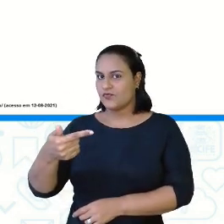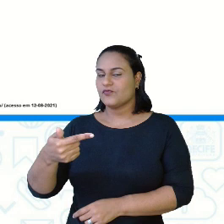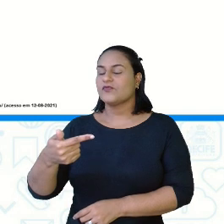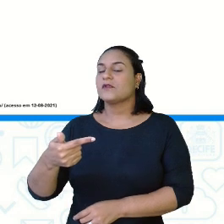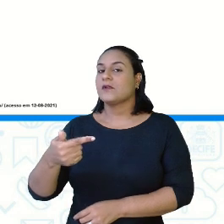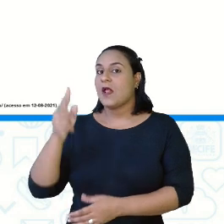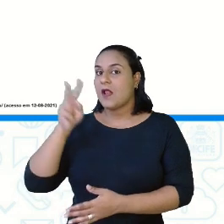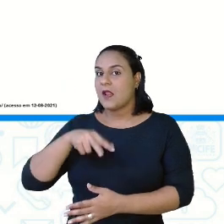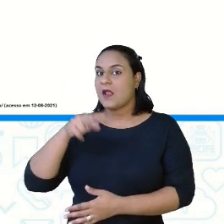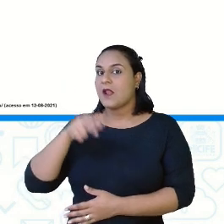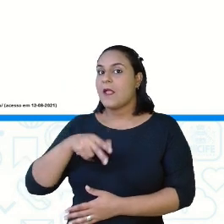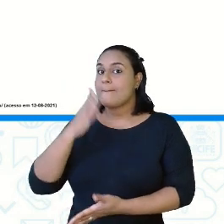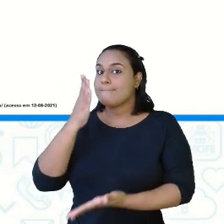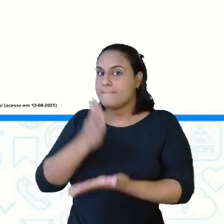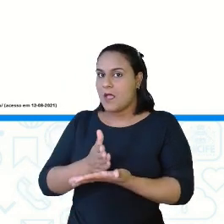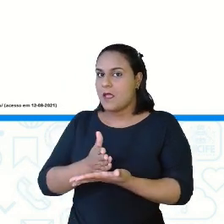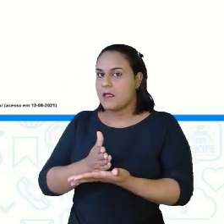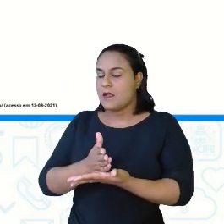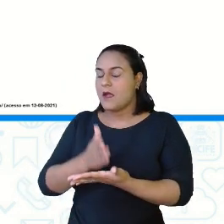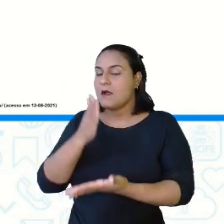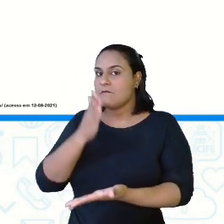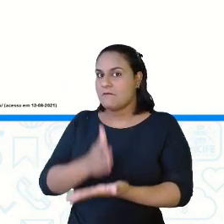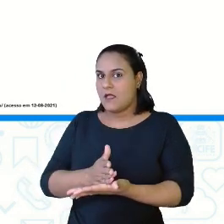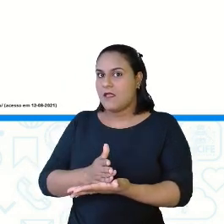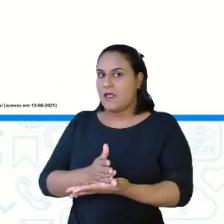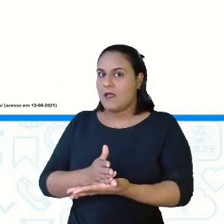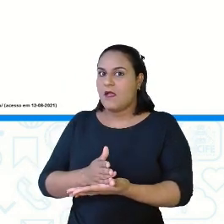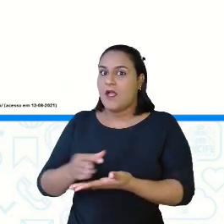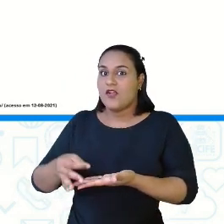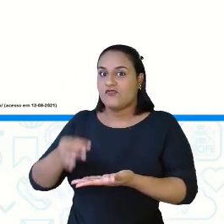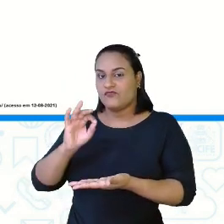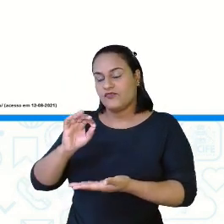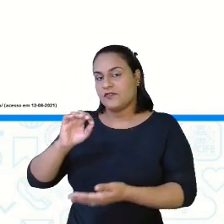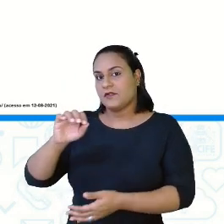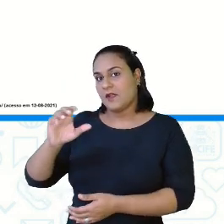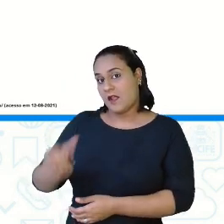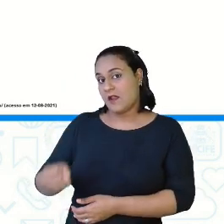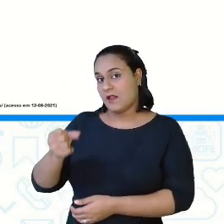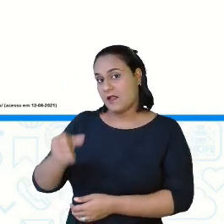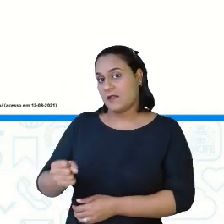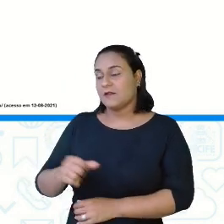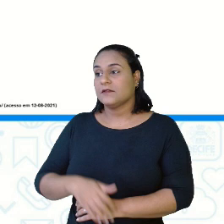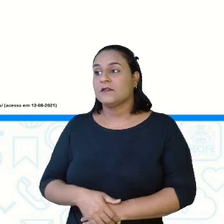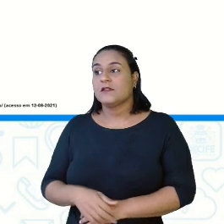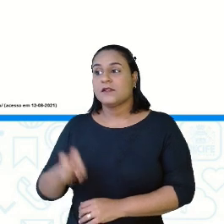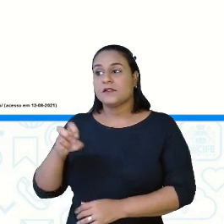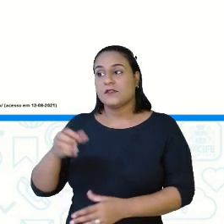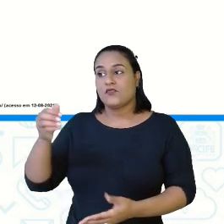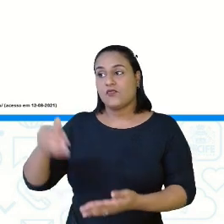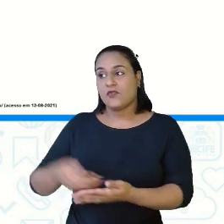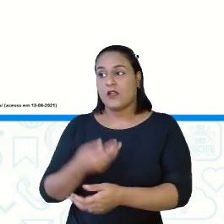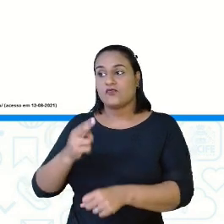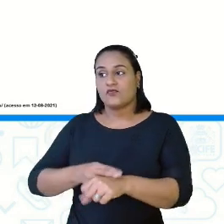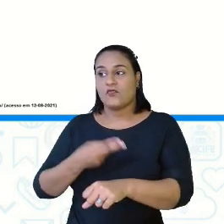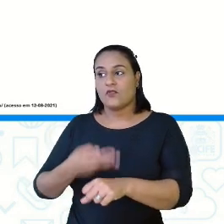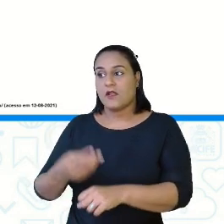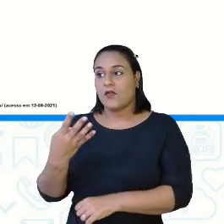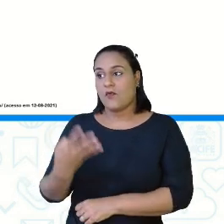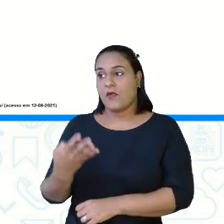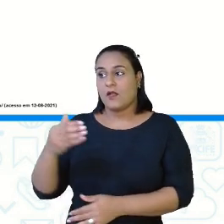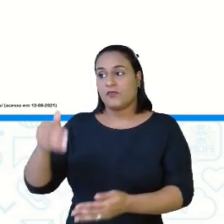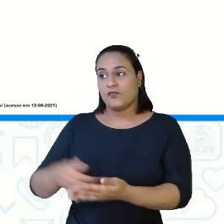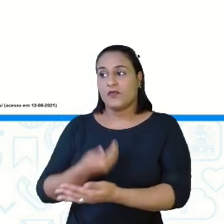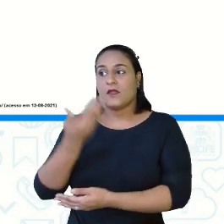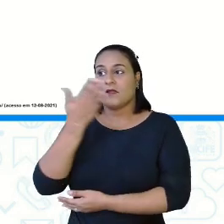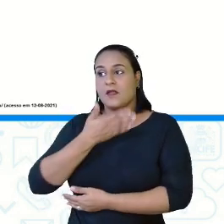gente lê meia xícara de leite, 5 colheres de chocolate, 4 colheres